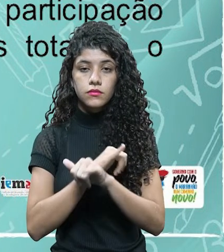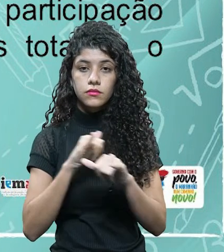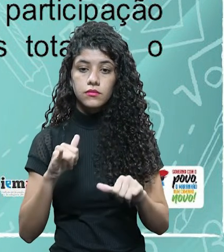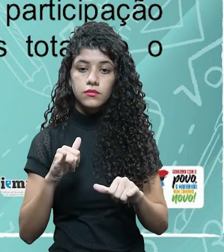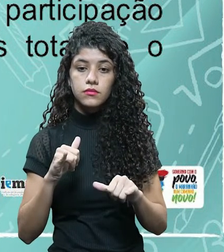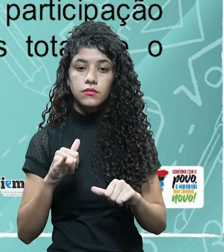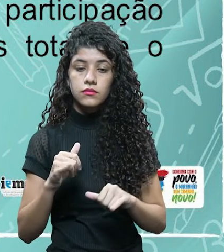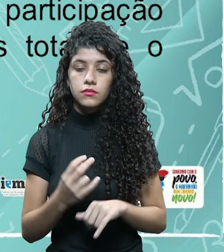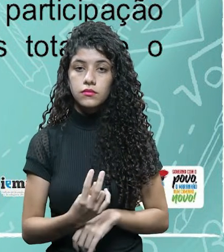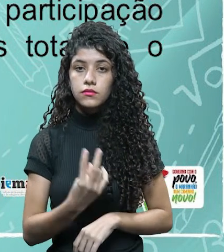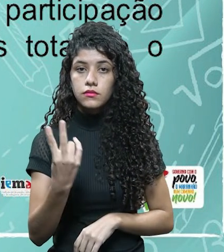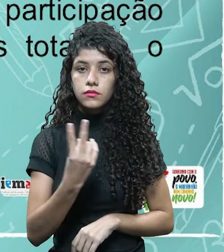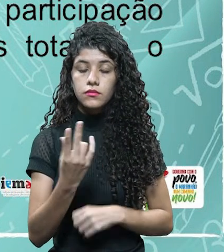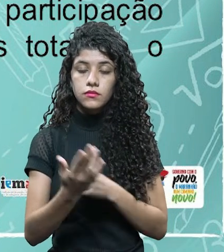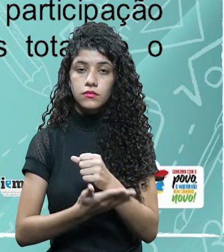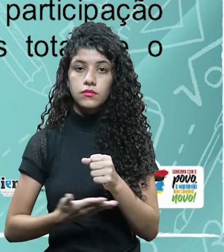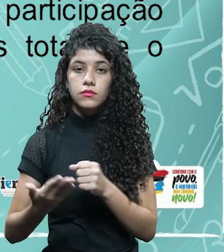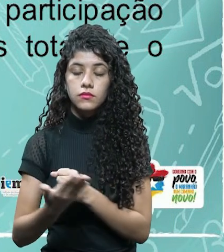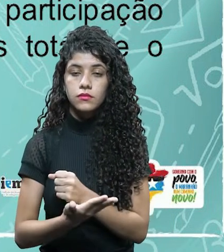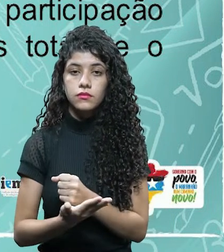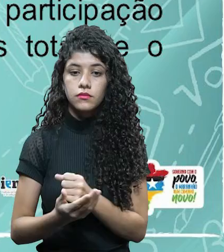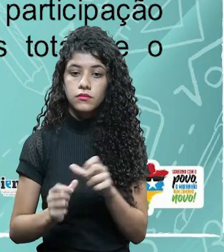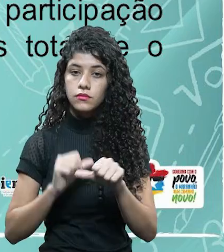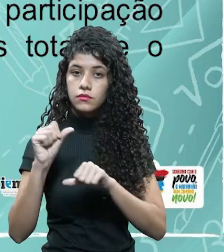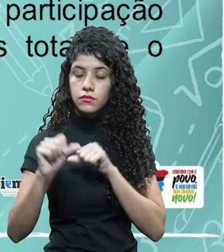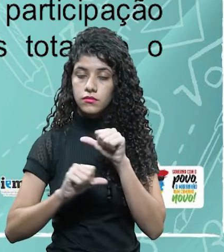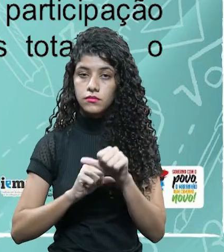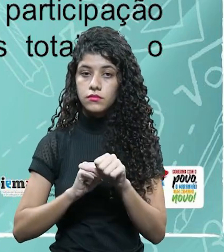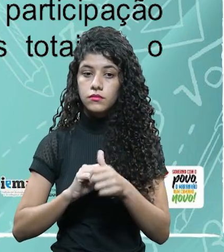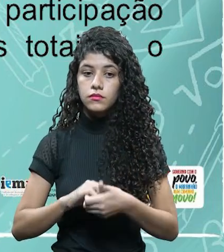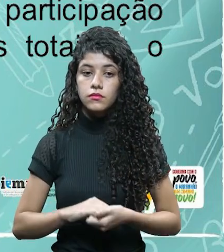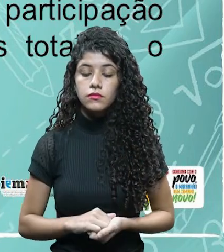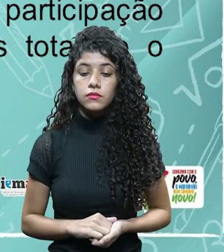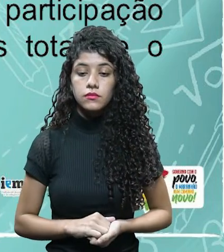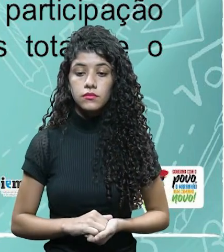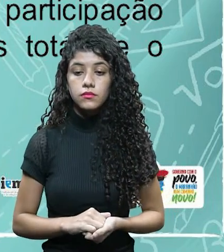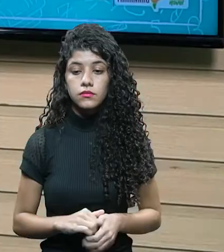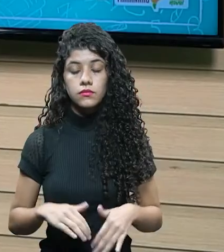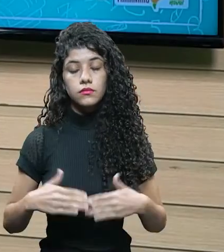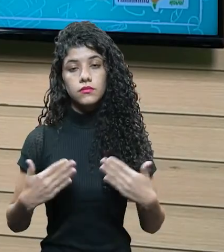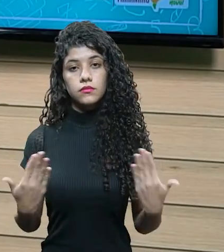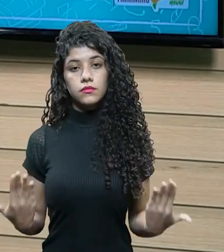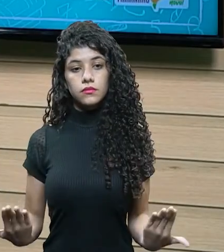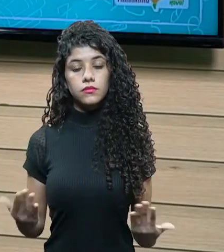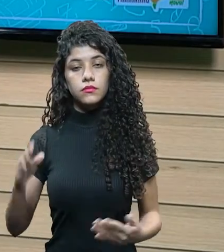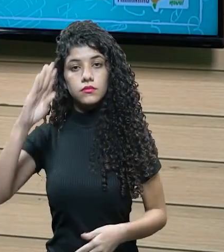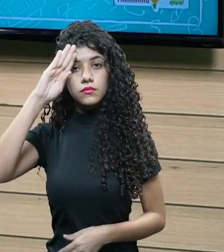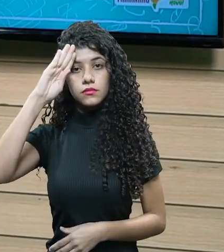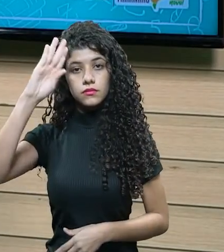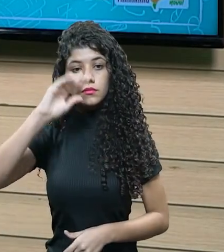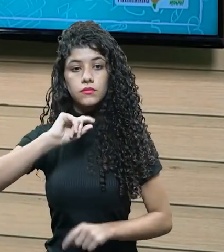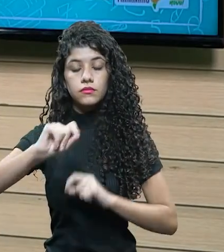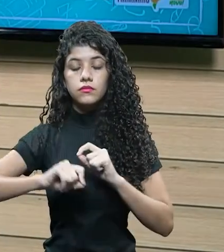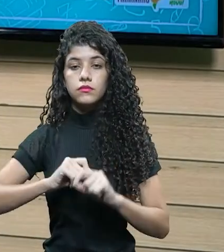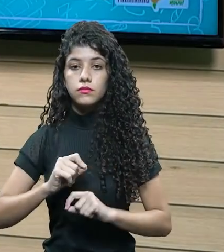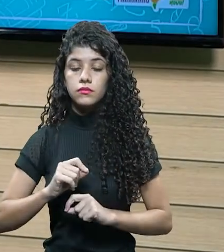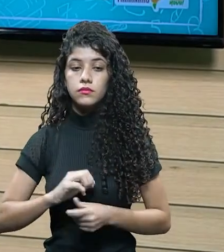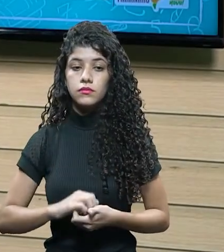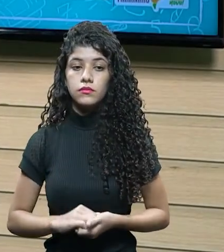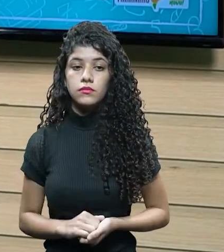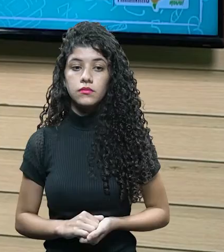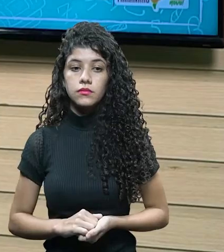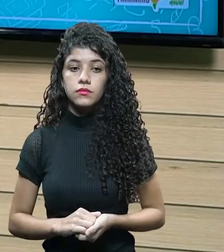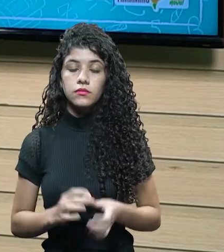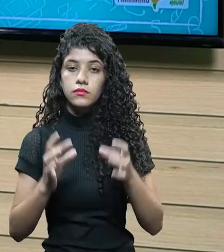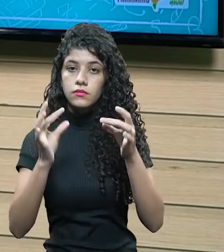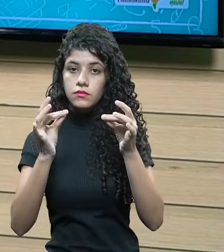mais detalhadas quando duas variáveis básicas da produção começarem a mudar. Então, o ponto principal